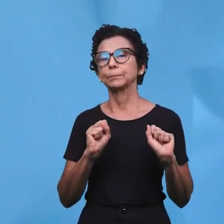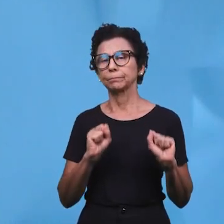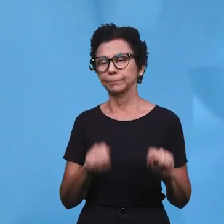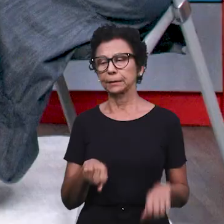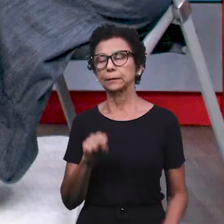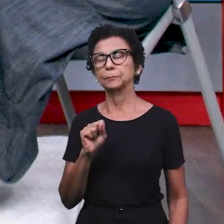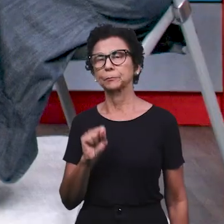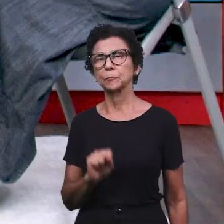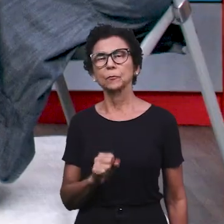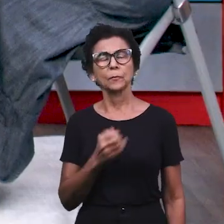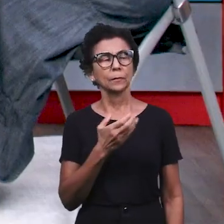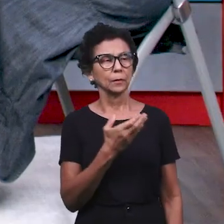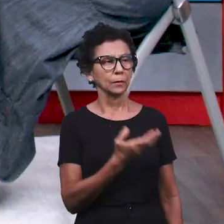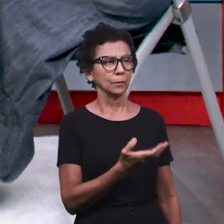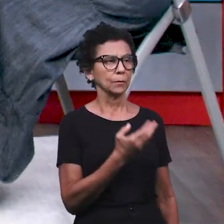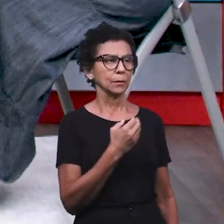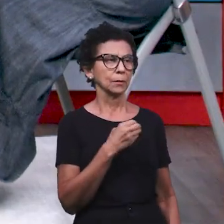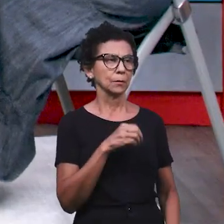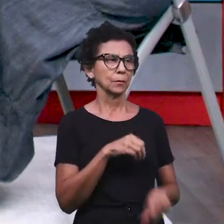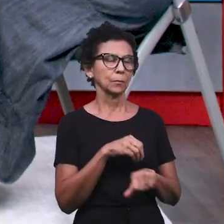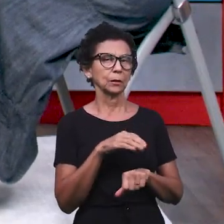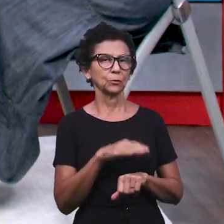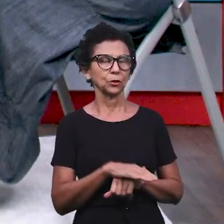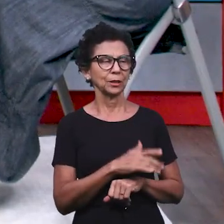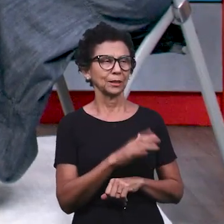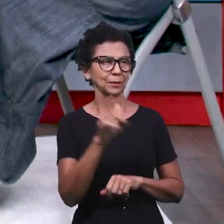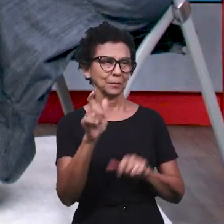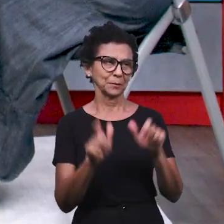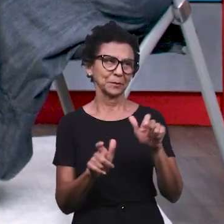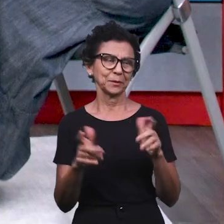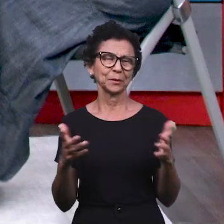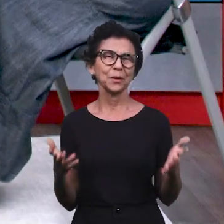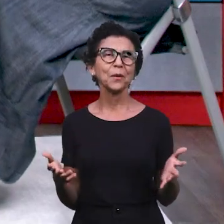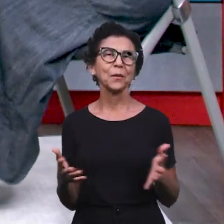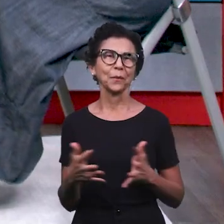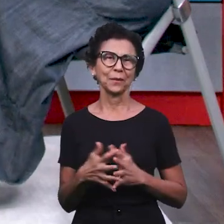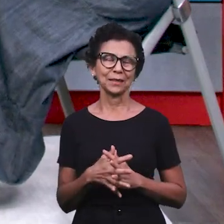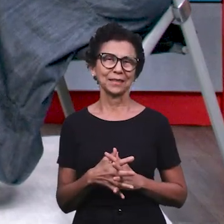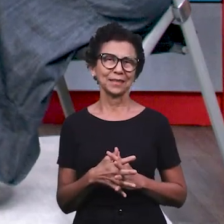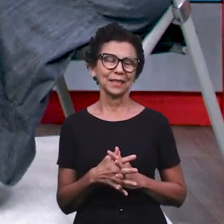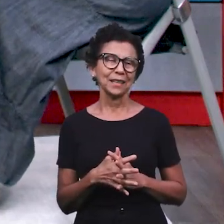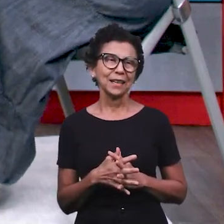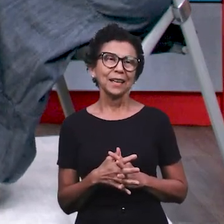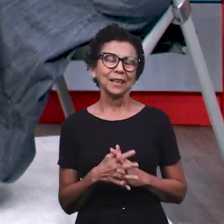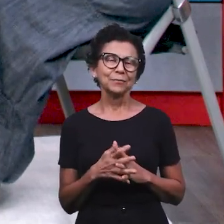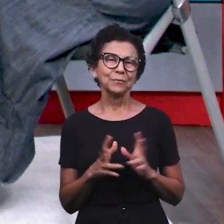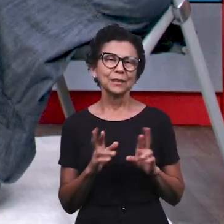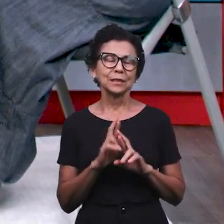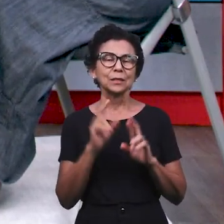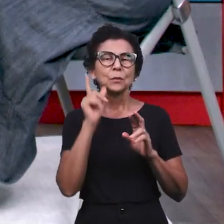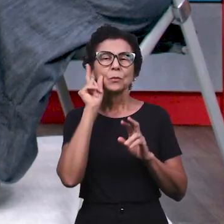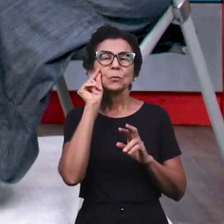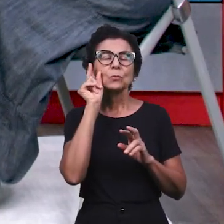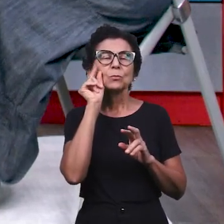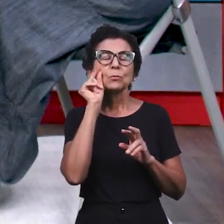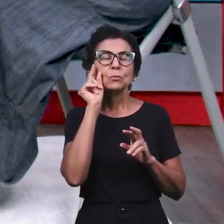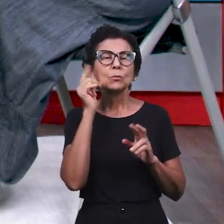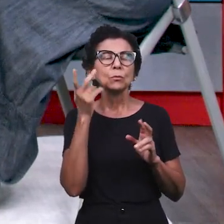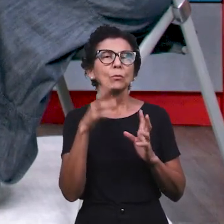sim. E você pode deixar então alguma dica para o nosso telespectador acerca desse cuidado do